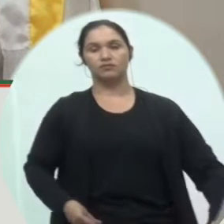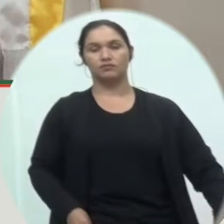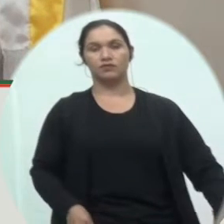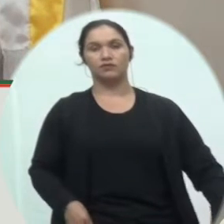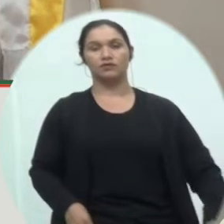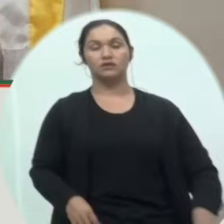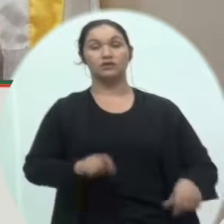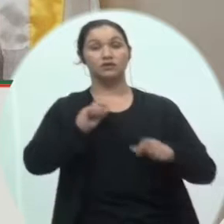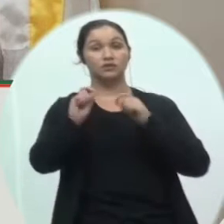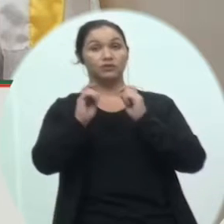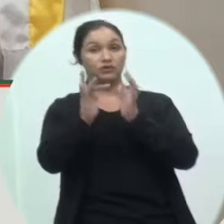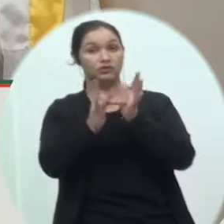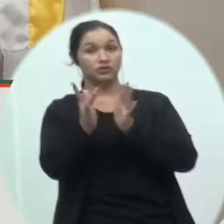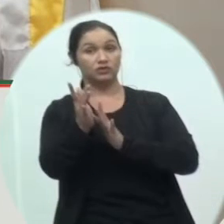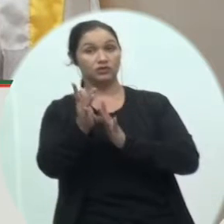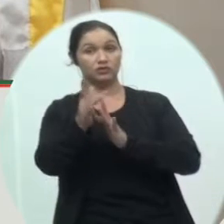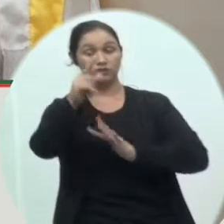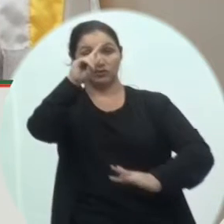importa